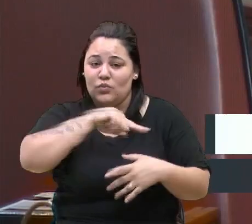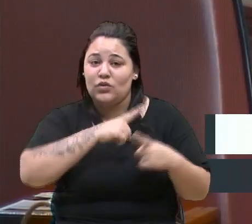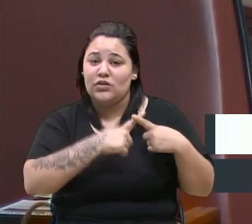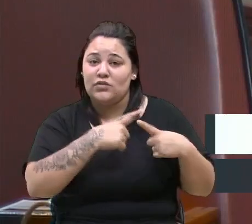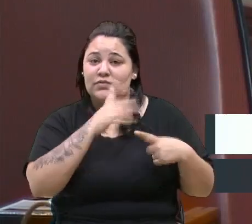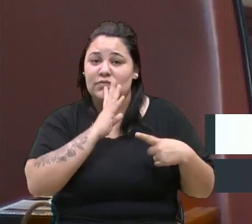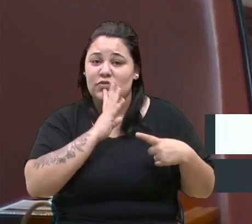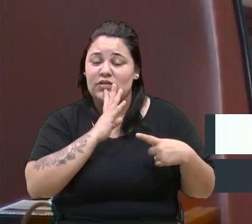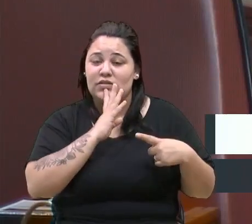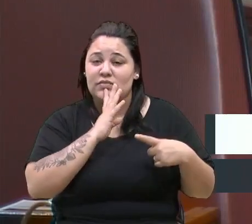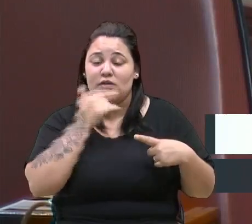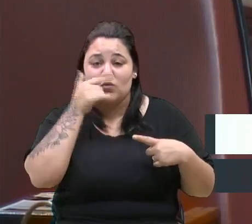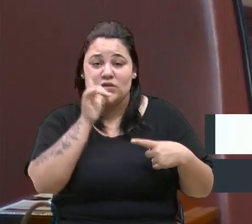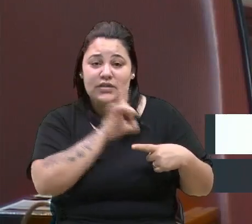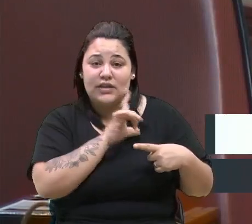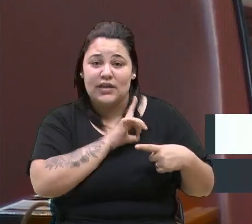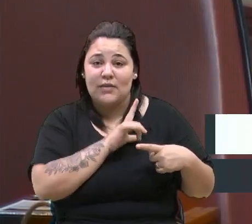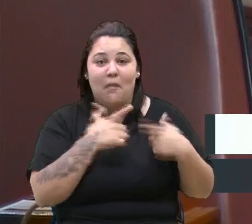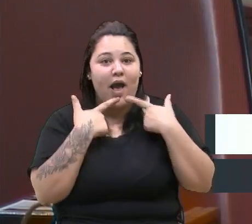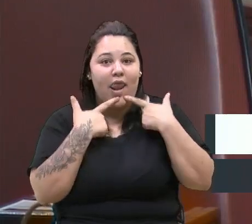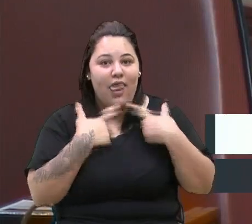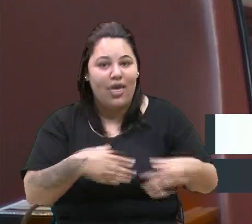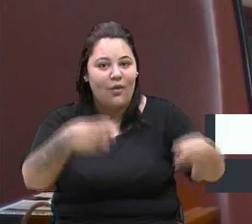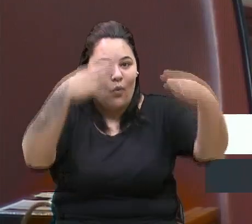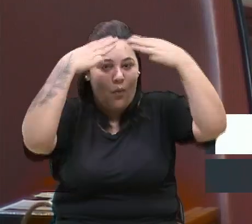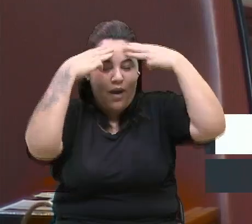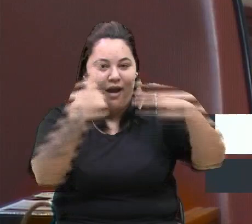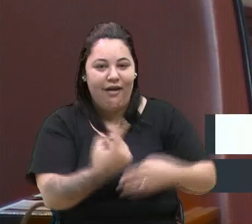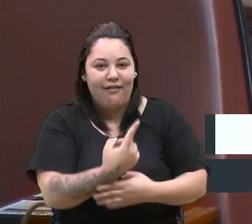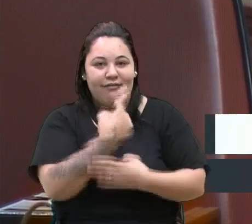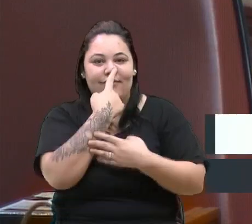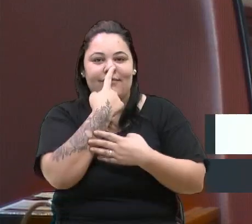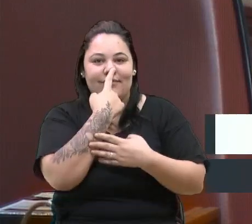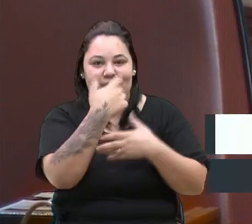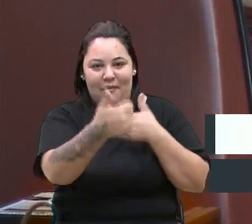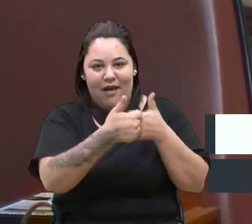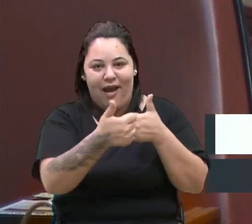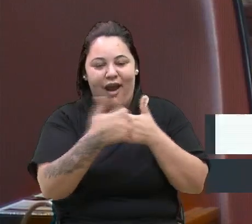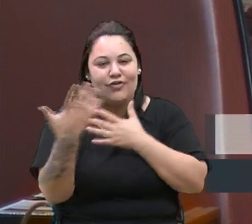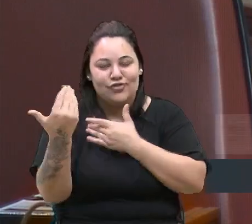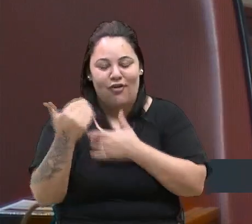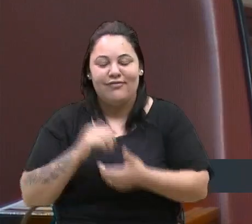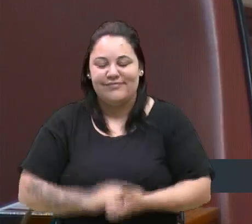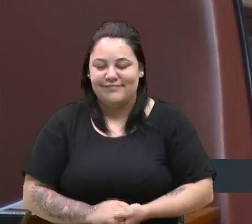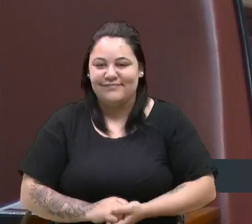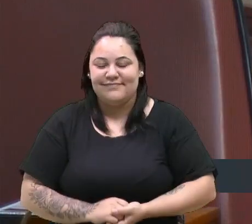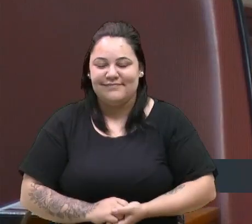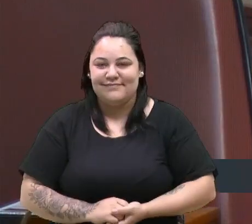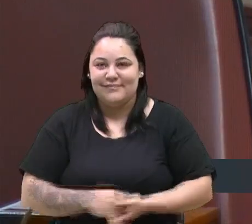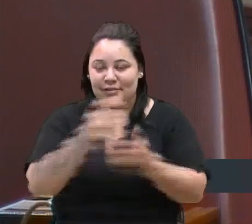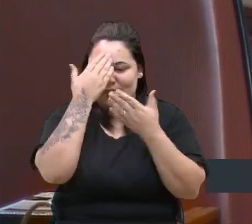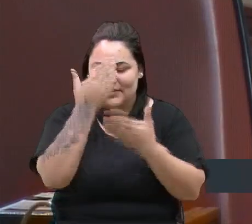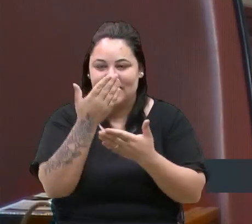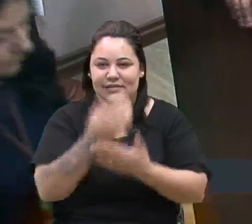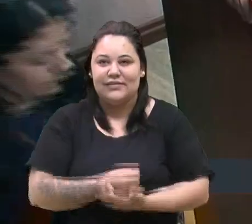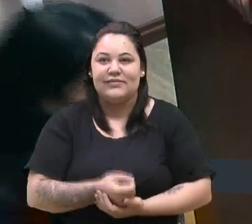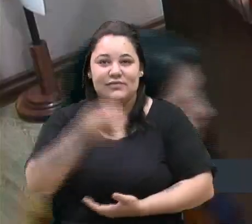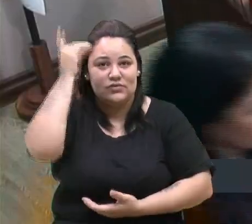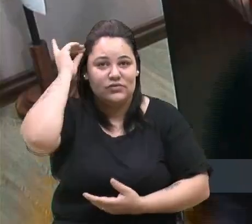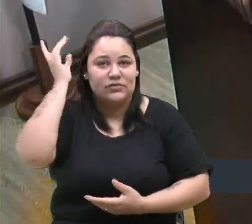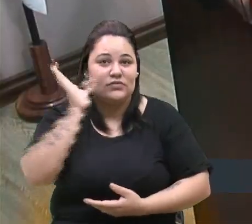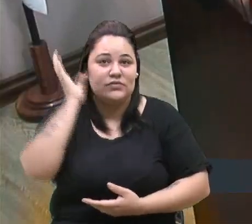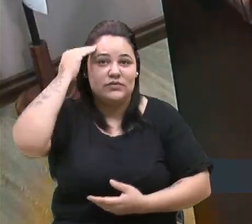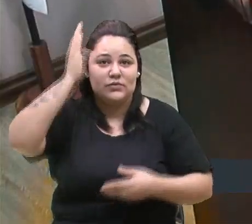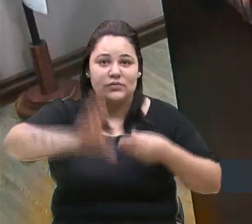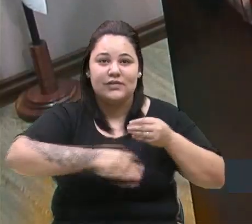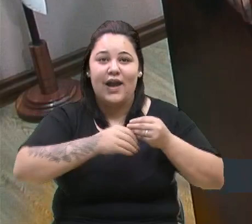ter também a linguagem e poder conversar com essa geração. Obrigado, vereador Lucas Gil. Vereador Felipe. Vereador Lucas, bem